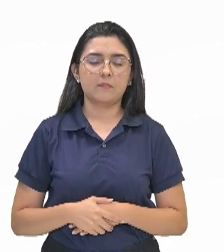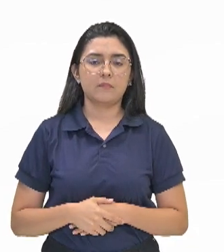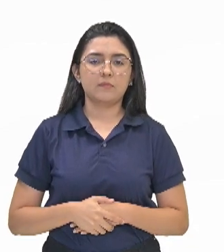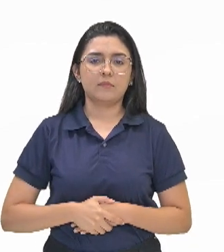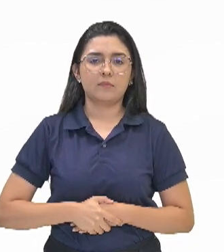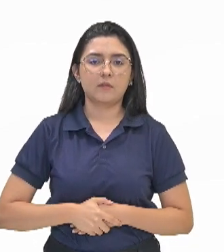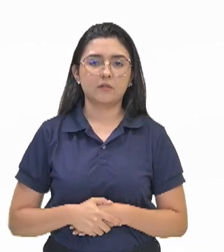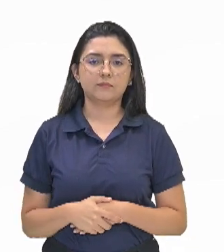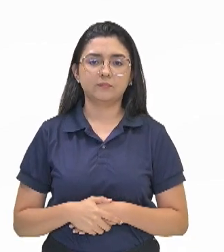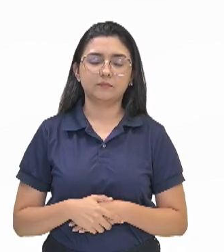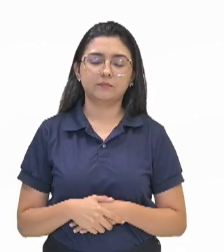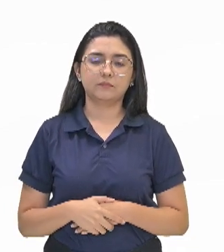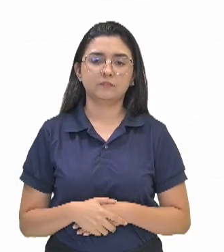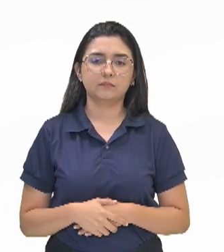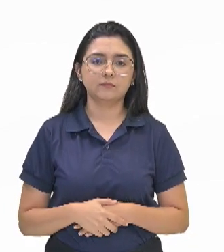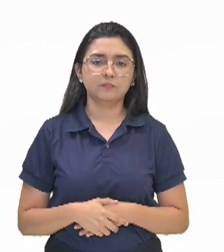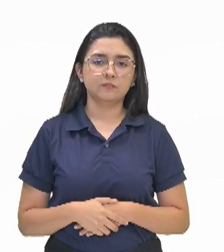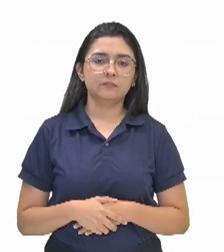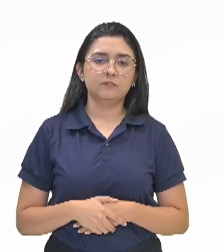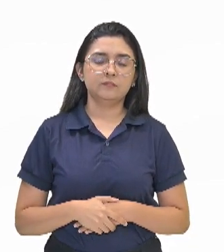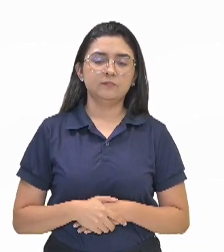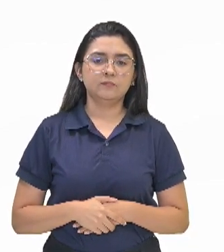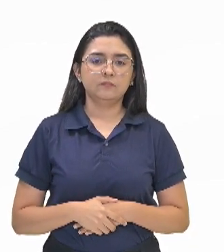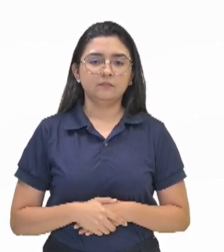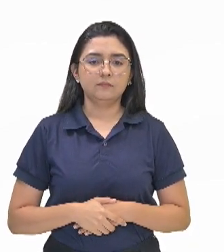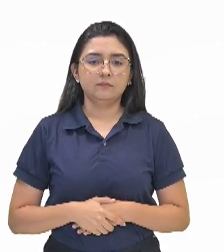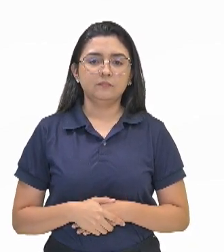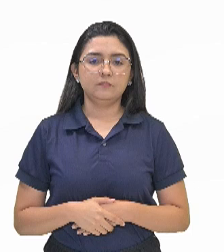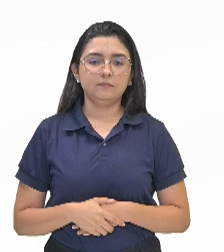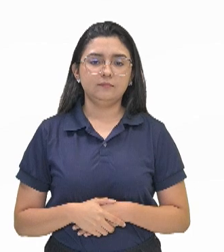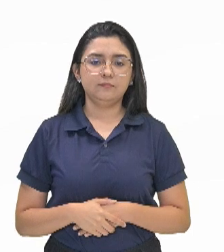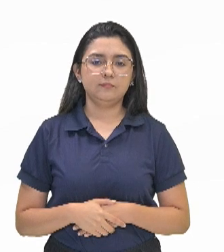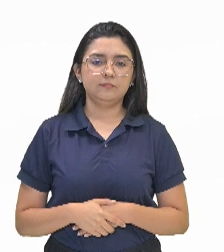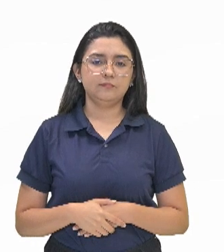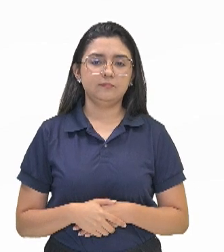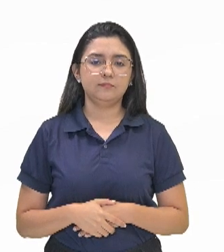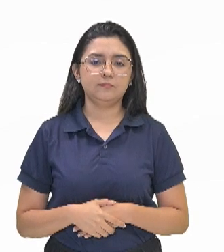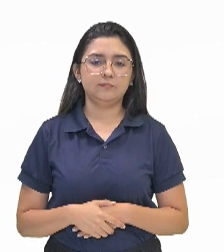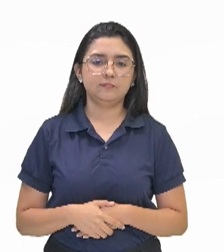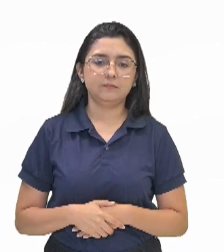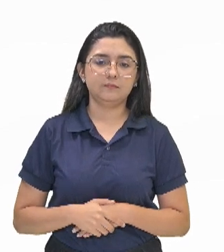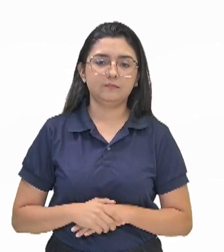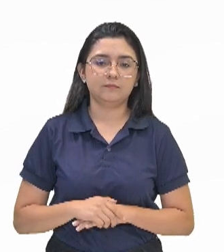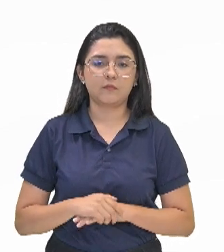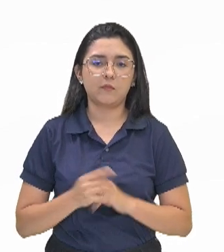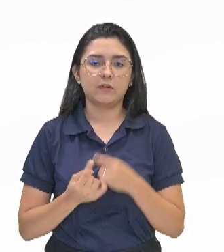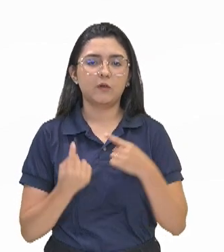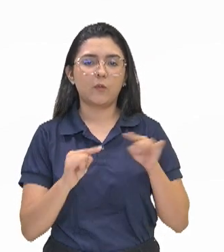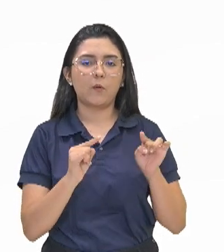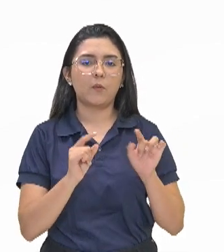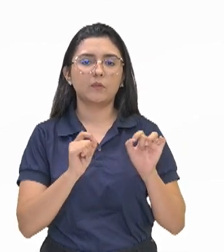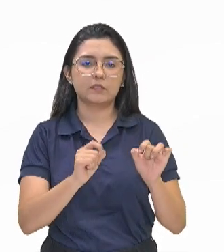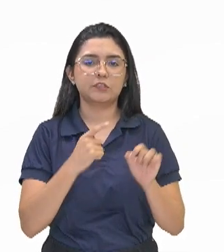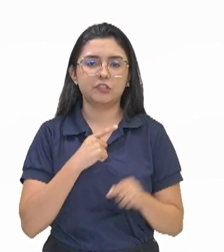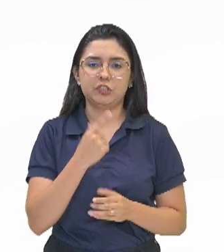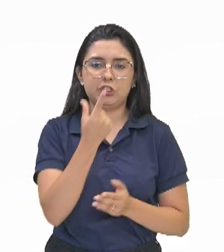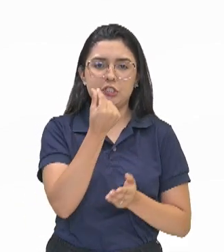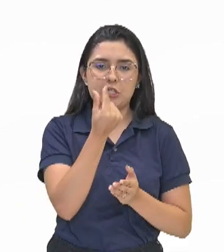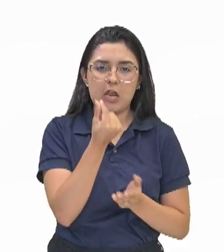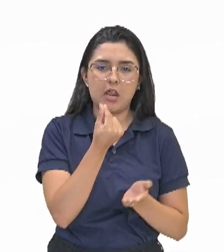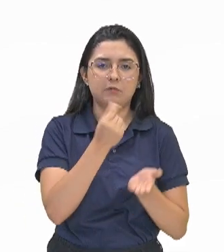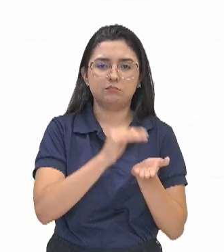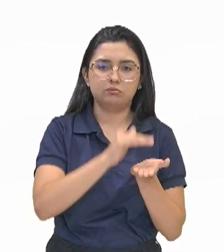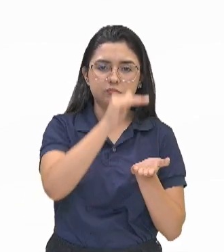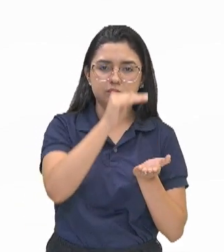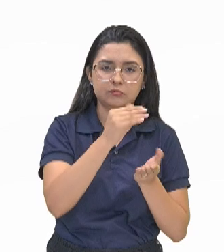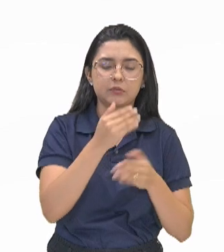população. Né? Então, ele vai contra também essa ideia do lucro, né, dessa acumulação de riqueza na